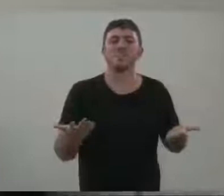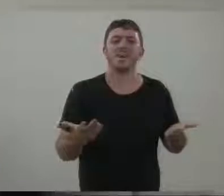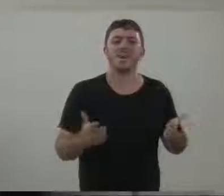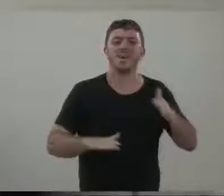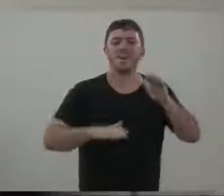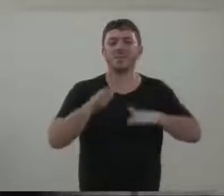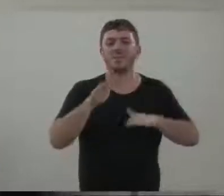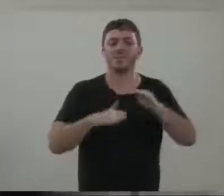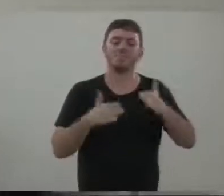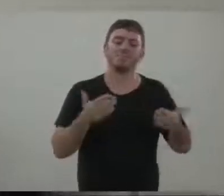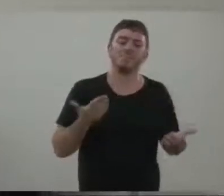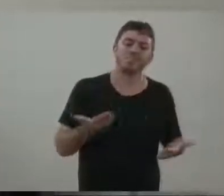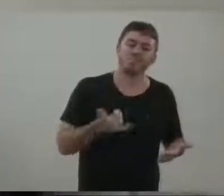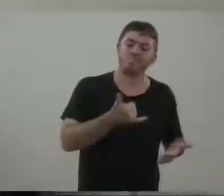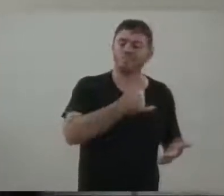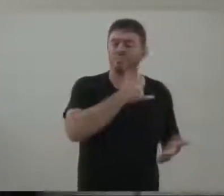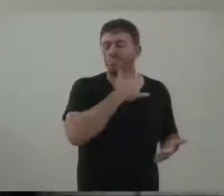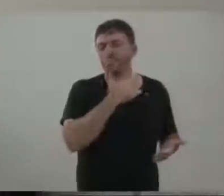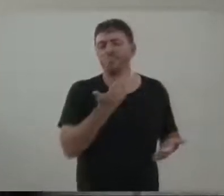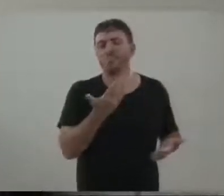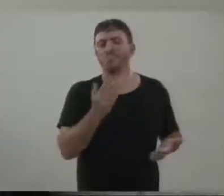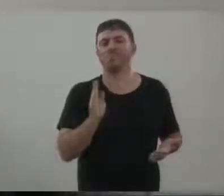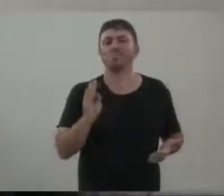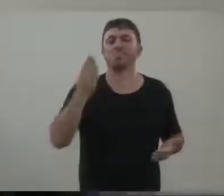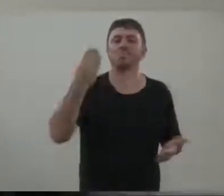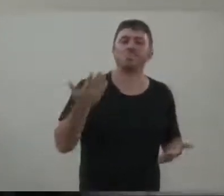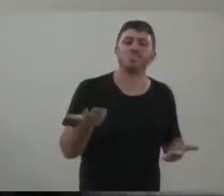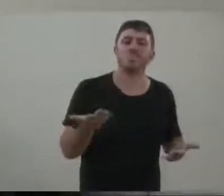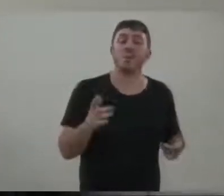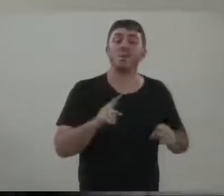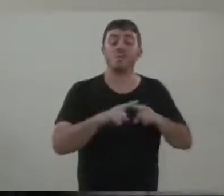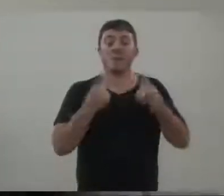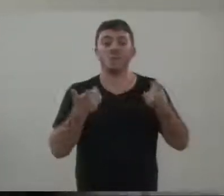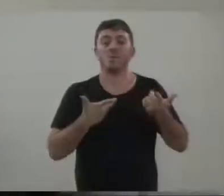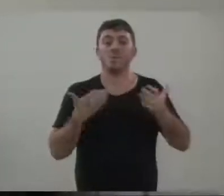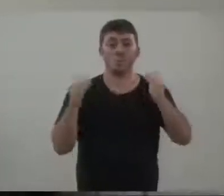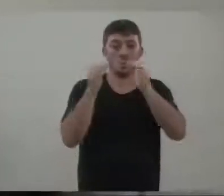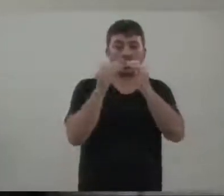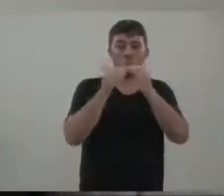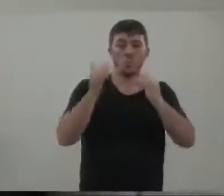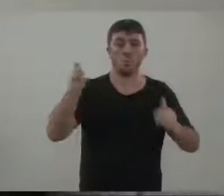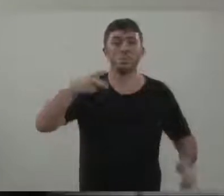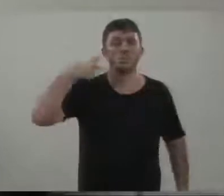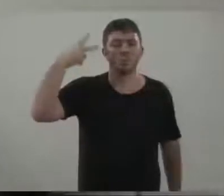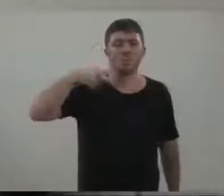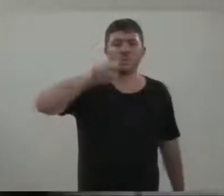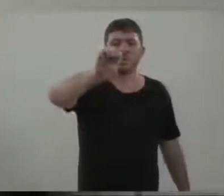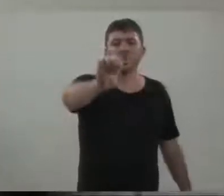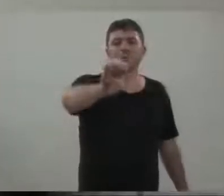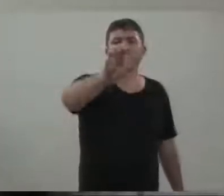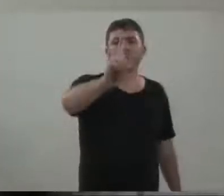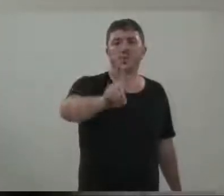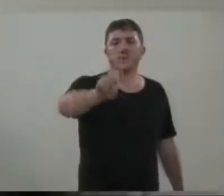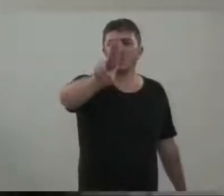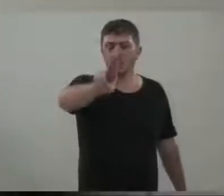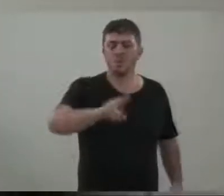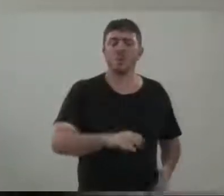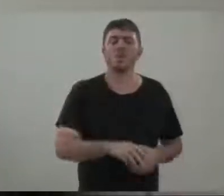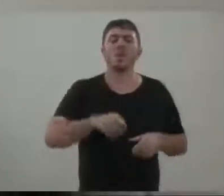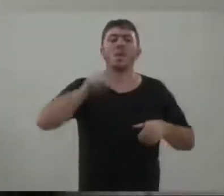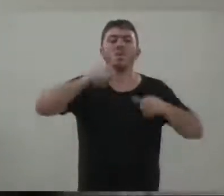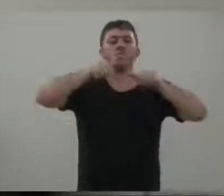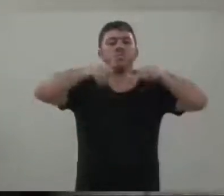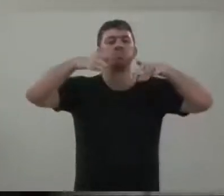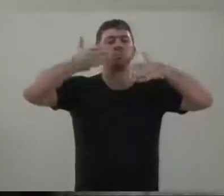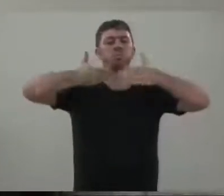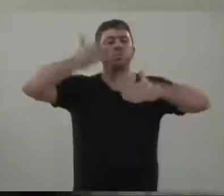forma institucional pela Prefeitura, eu quero concordar com o vereador Edu Gelmi, na fala dele em sessão passada, sobre a